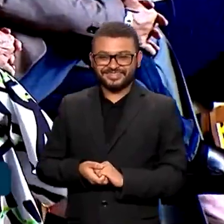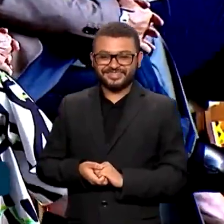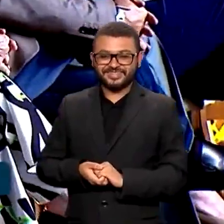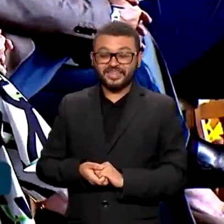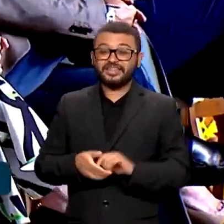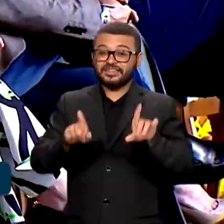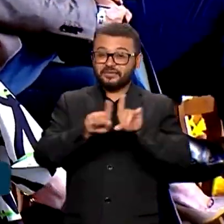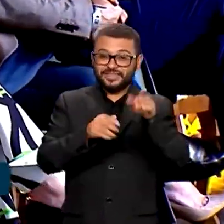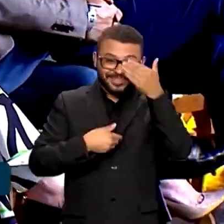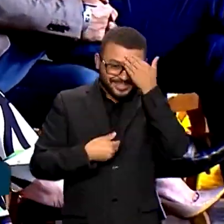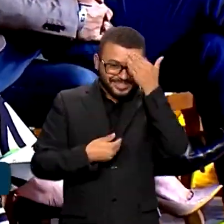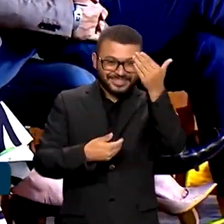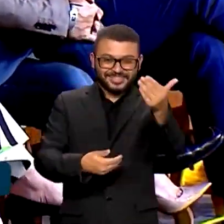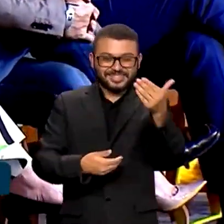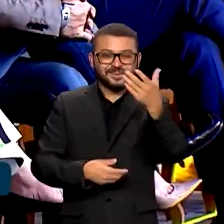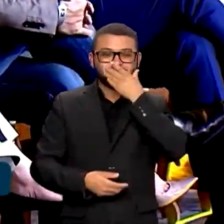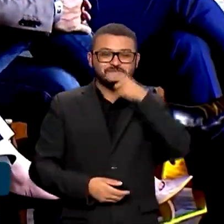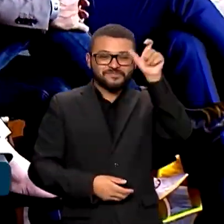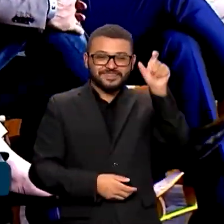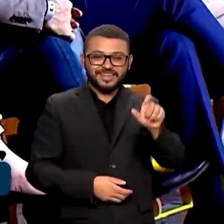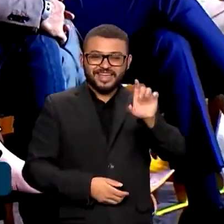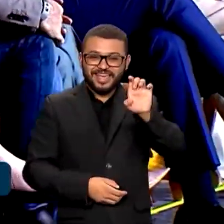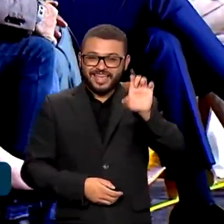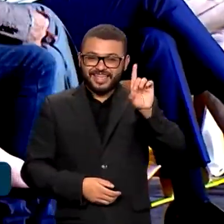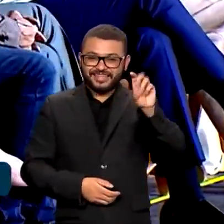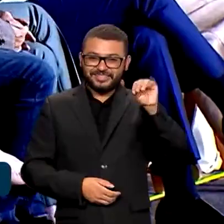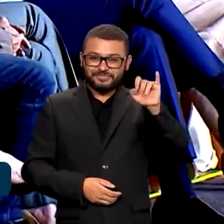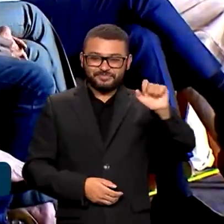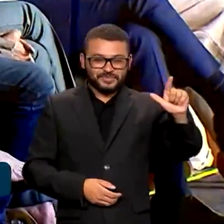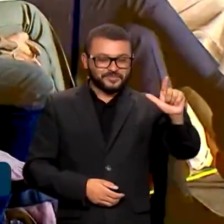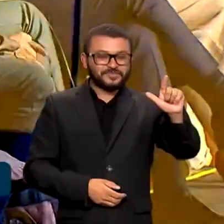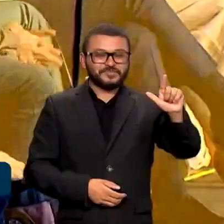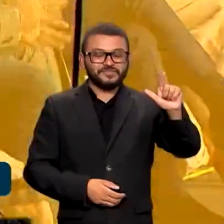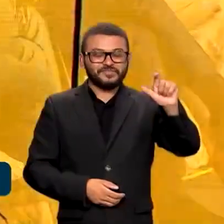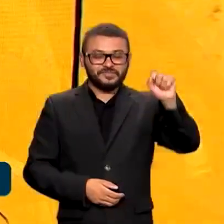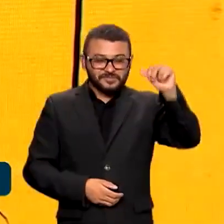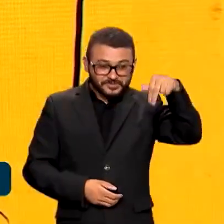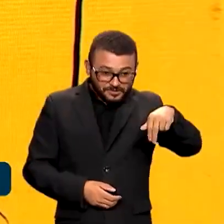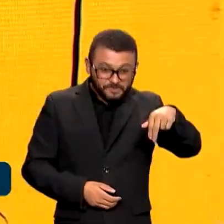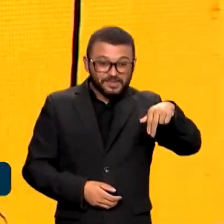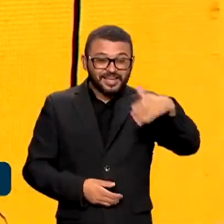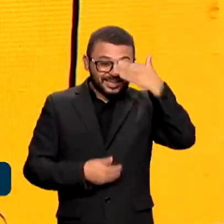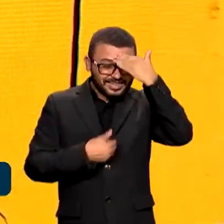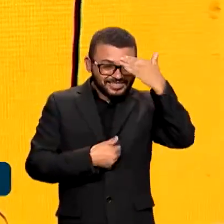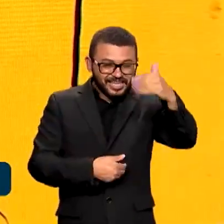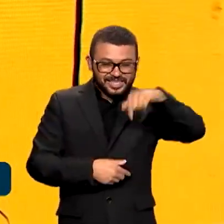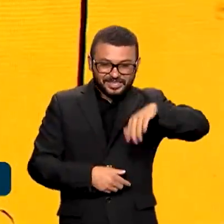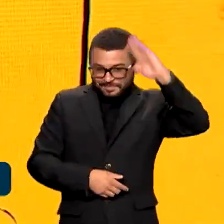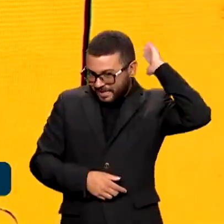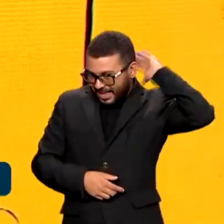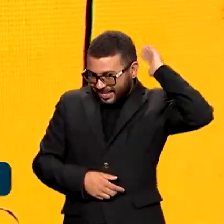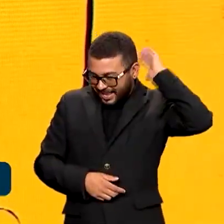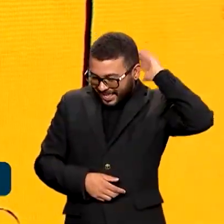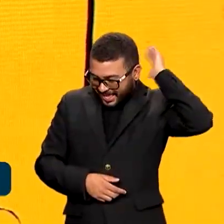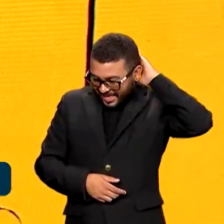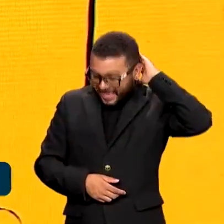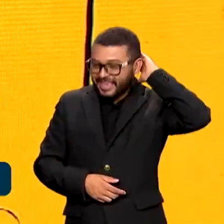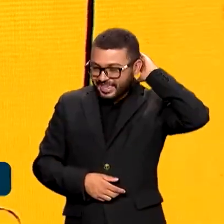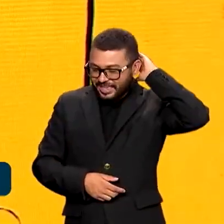Eu quero agradecer, Edmilson, pela acolhida nessa cidade maravilhosa, nessa Belém, capital da